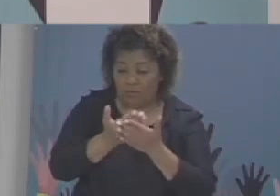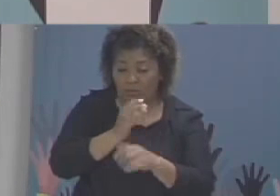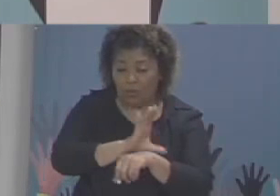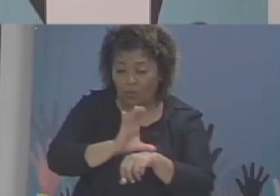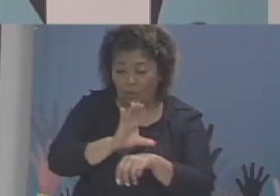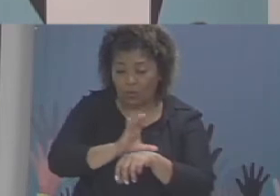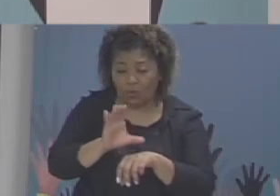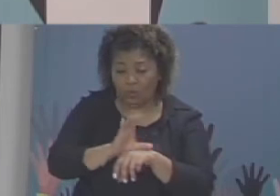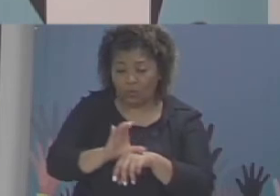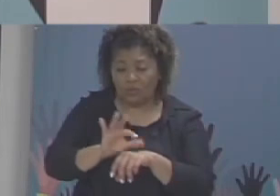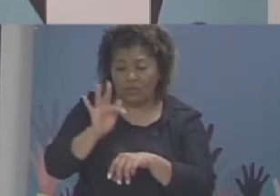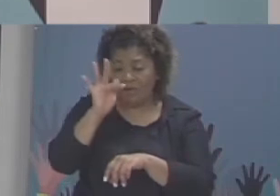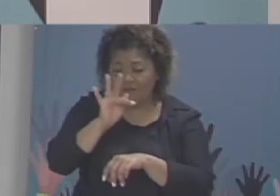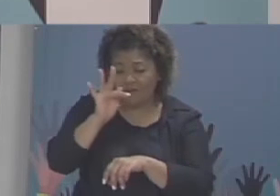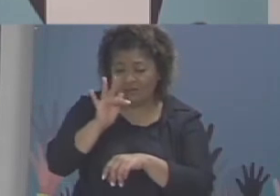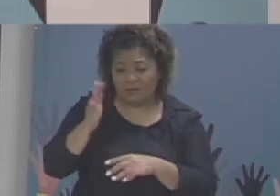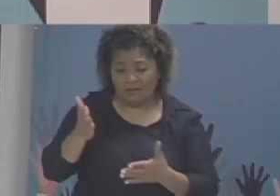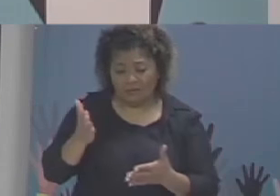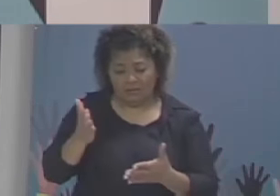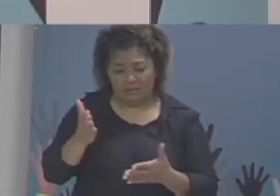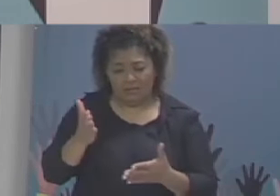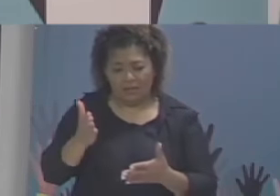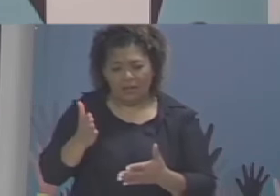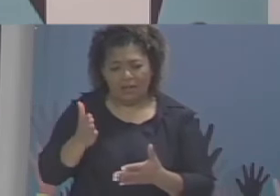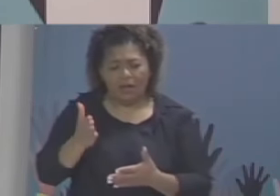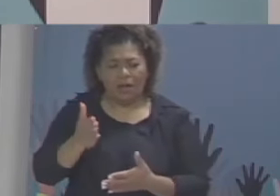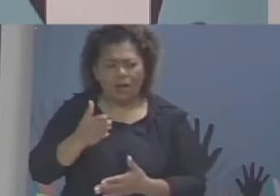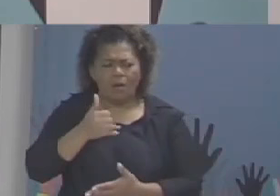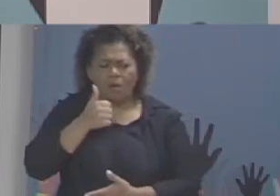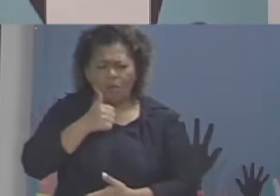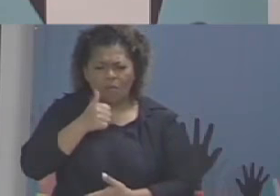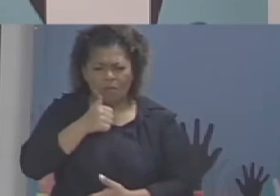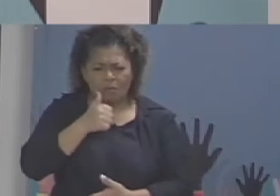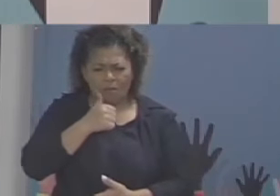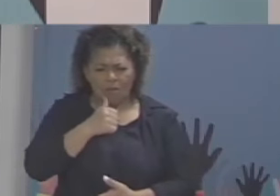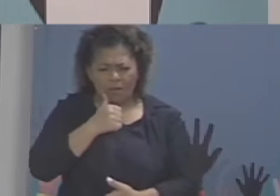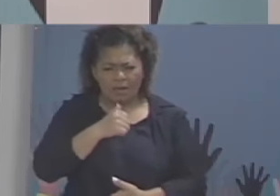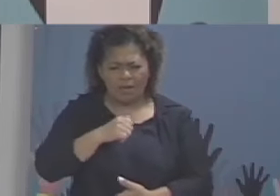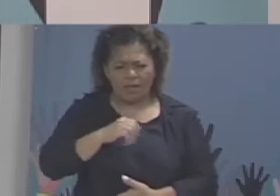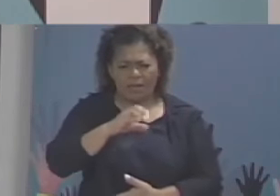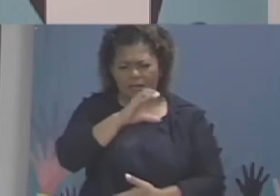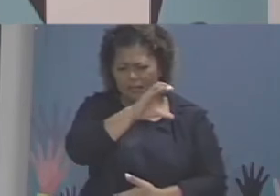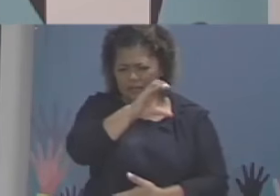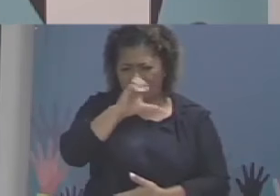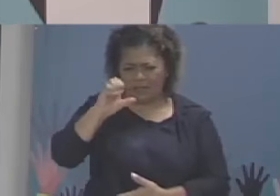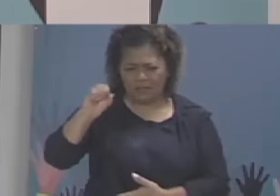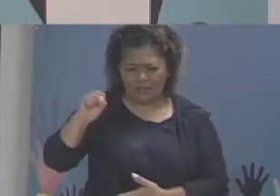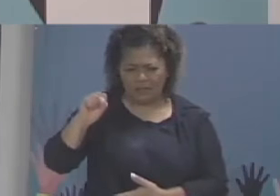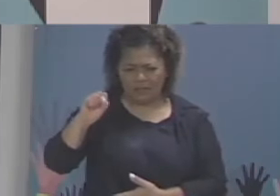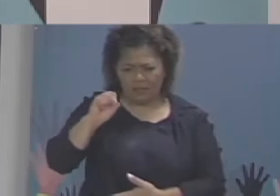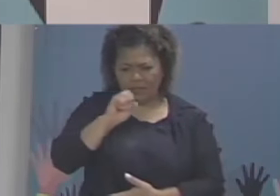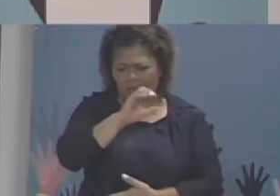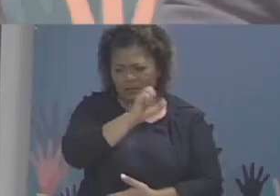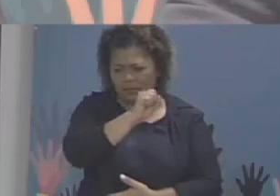CRP 12, Santa Catarina, número 0633.